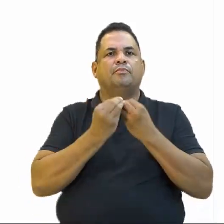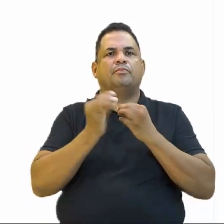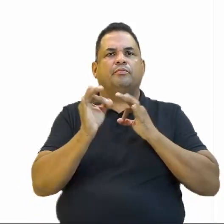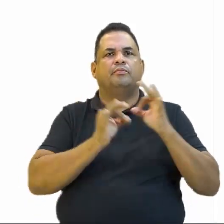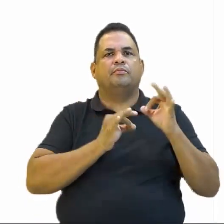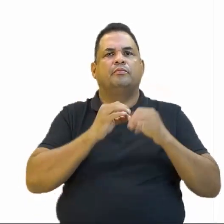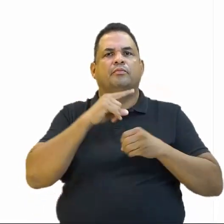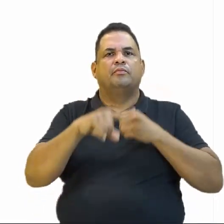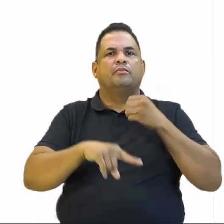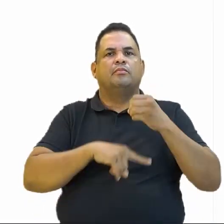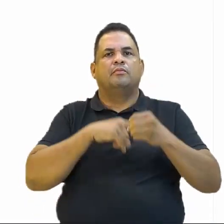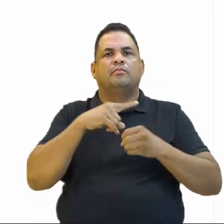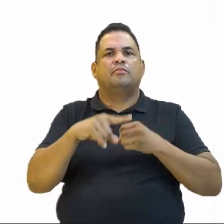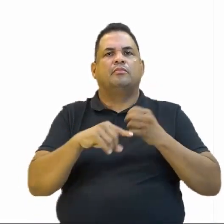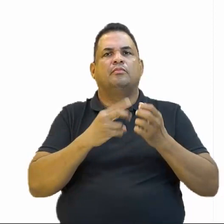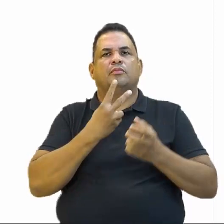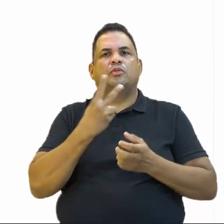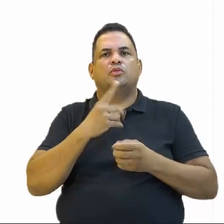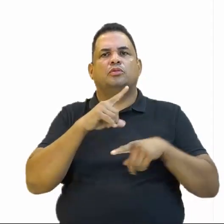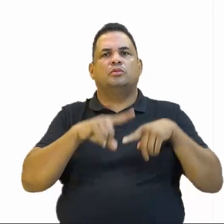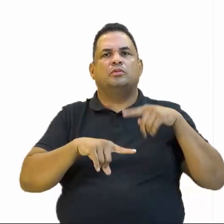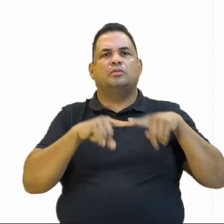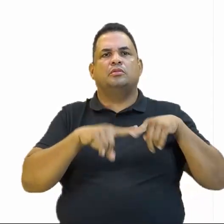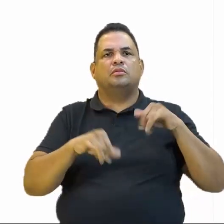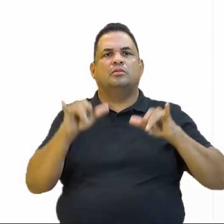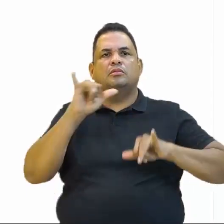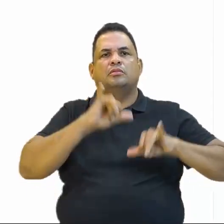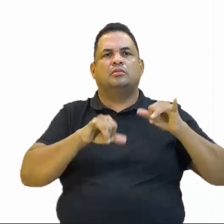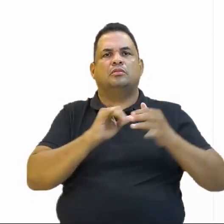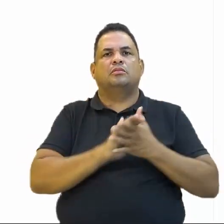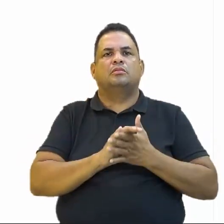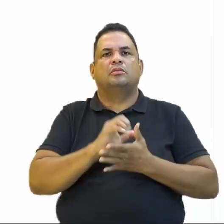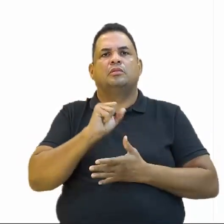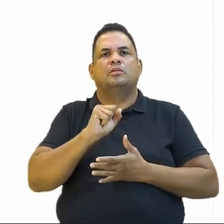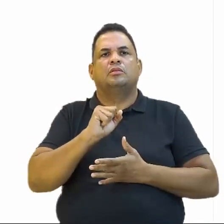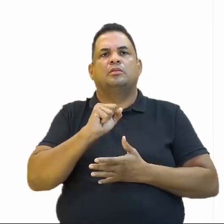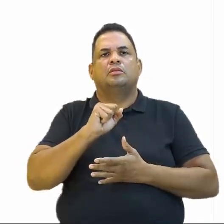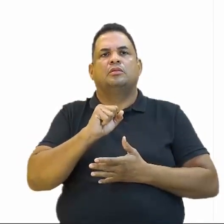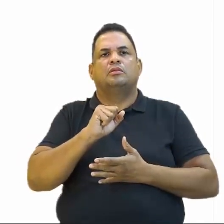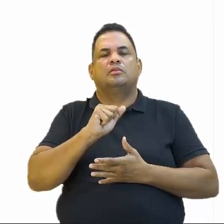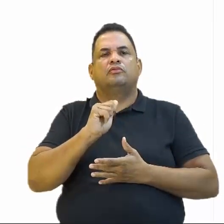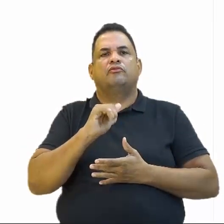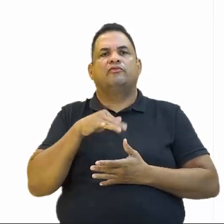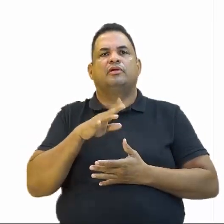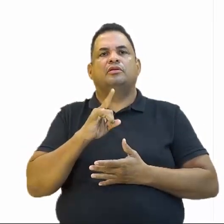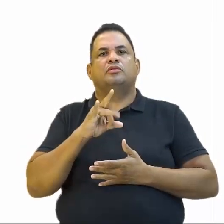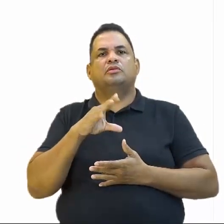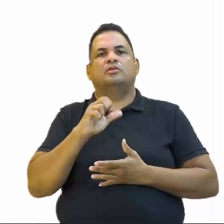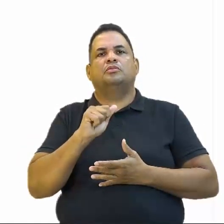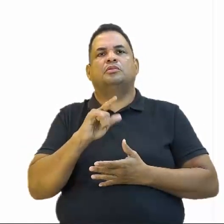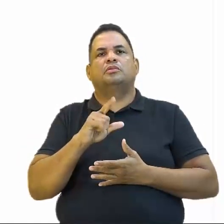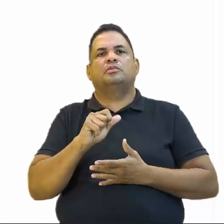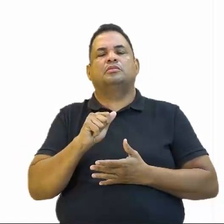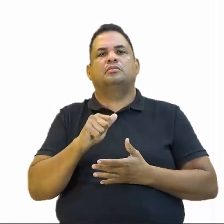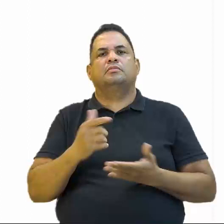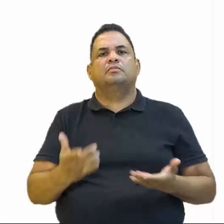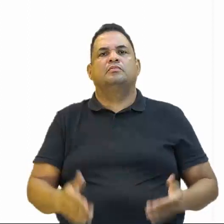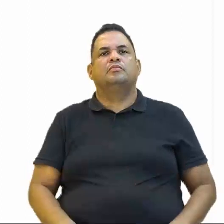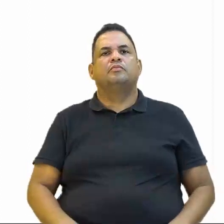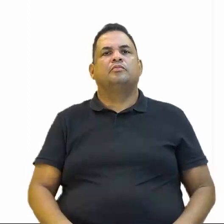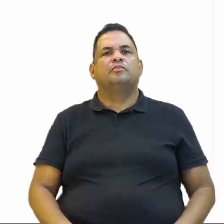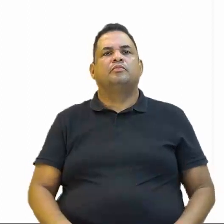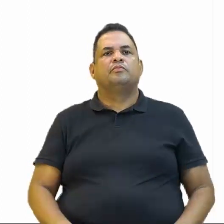por apenas 2 elementos químicos é o sulfeto de alumínio. Olha os demais. O